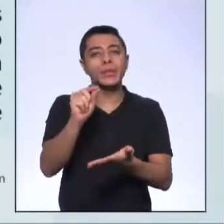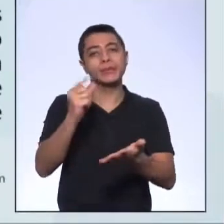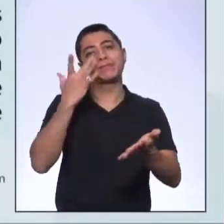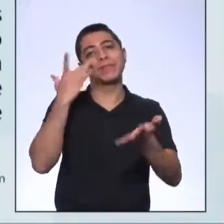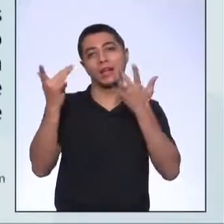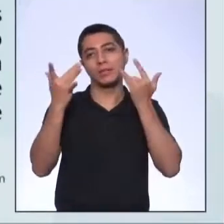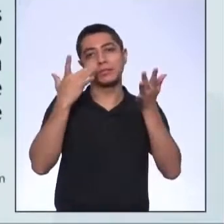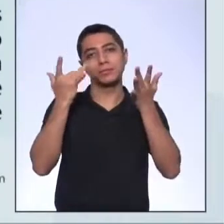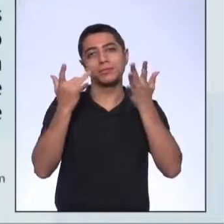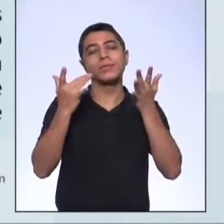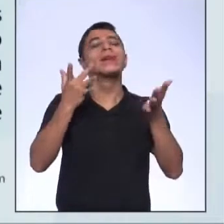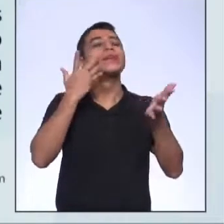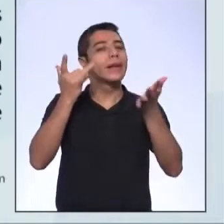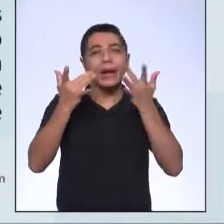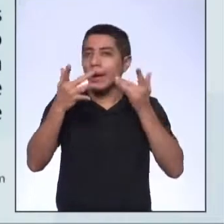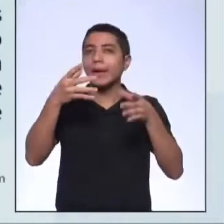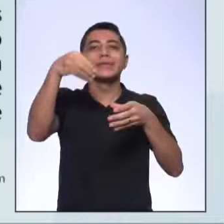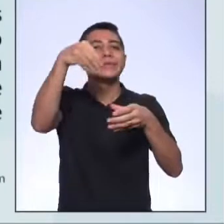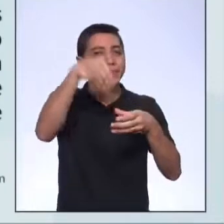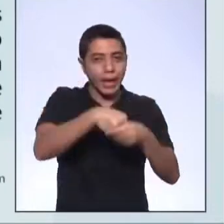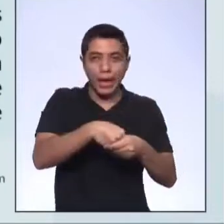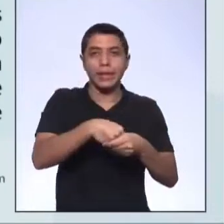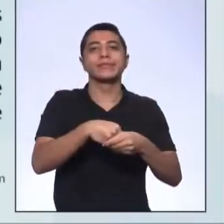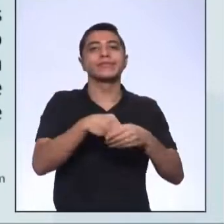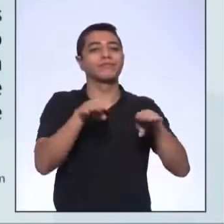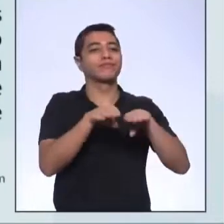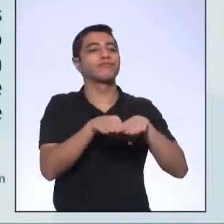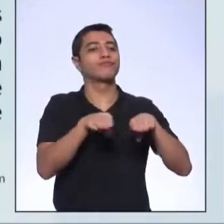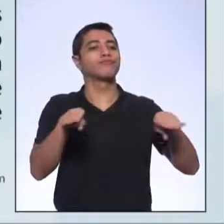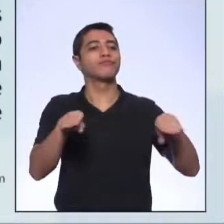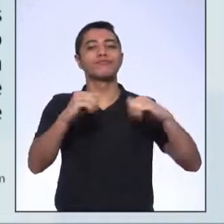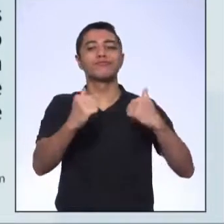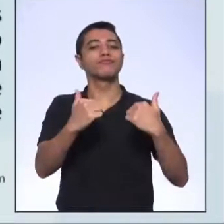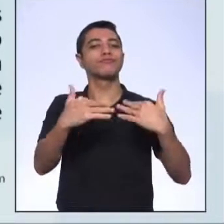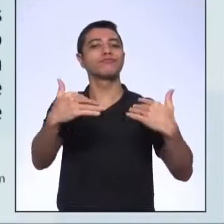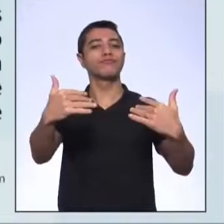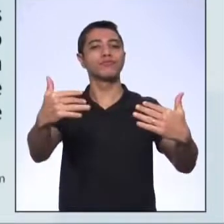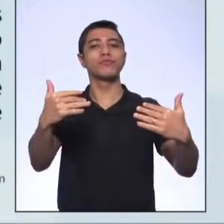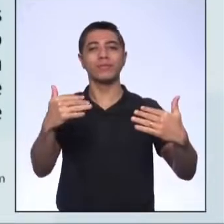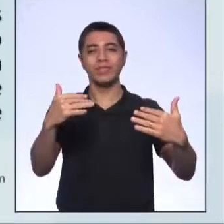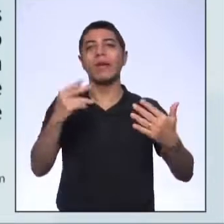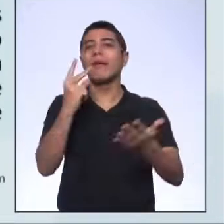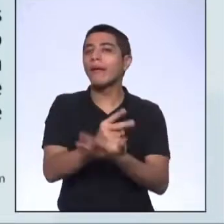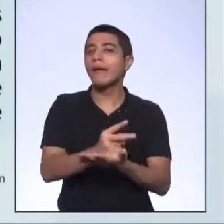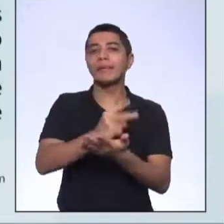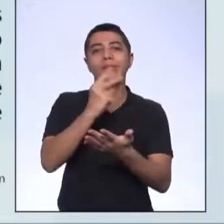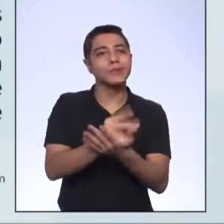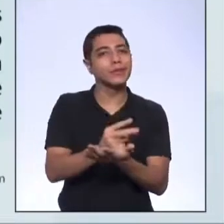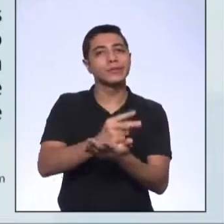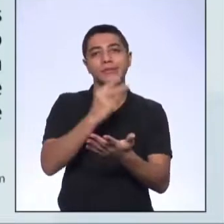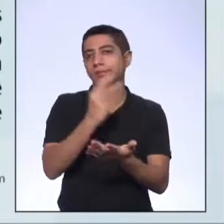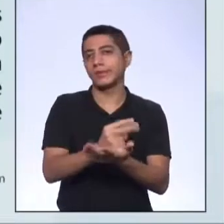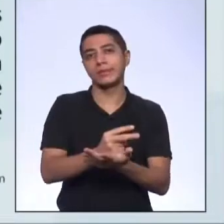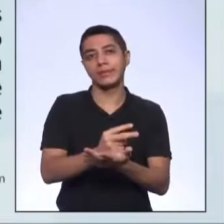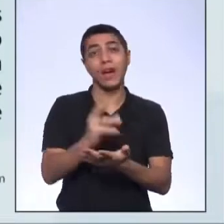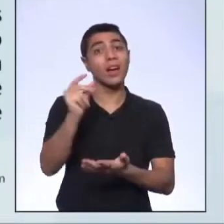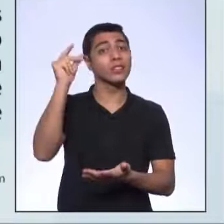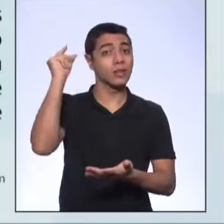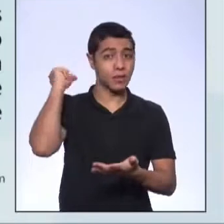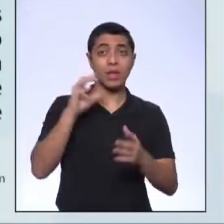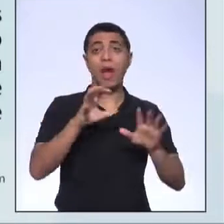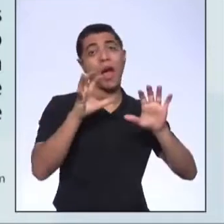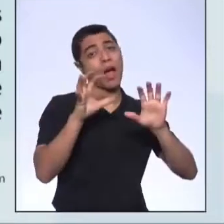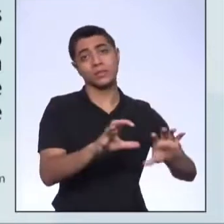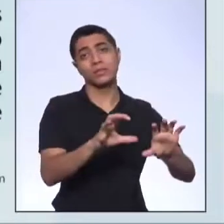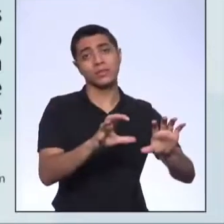então tudo que era apresentação teatral de dança tinha que acontecer dentro de um teatro fechado um Palco à Italiana sempre esse